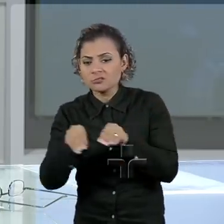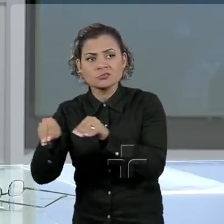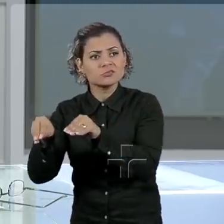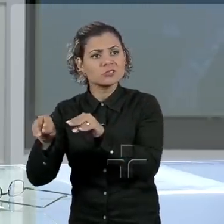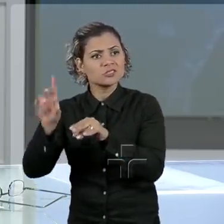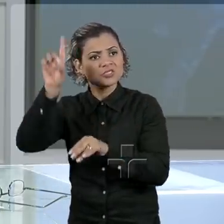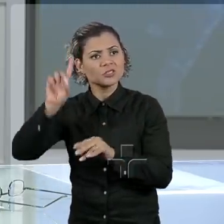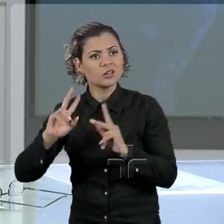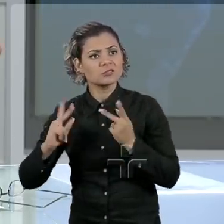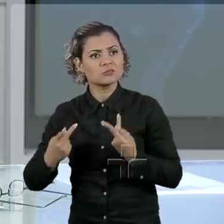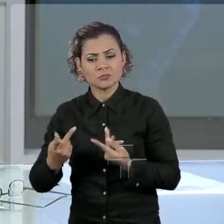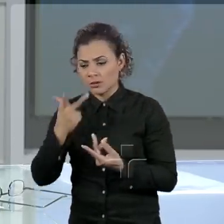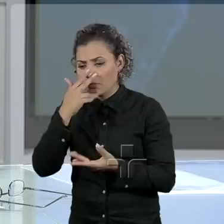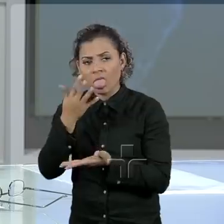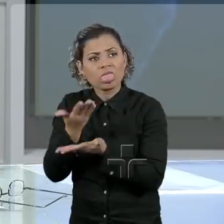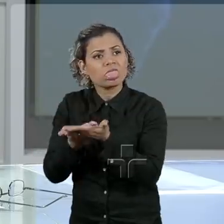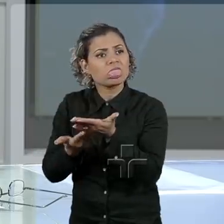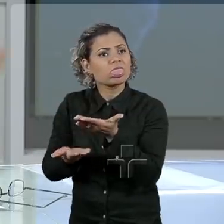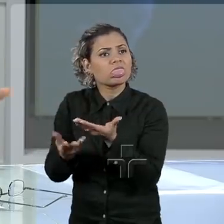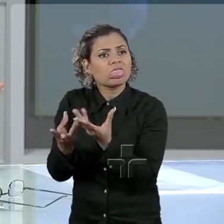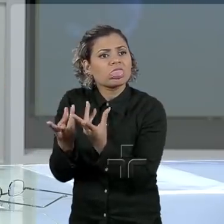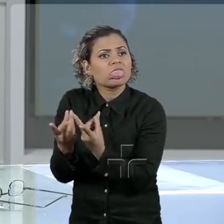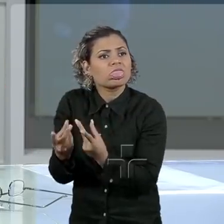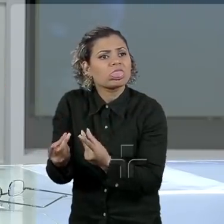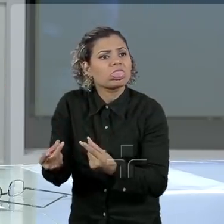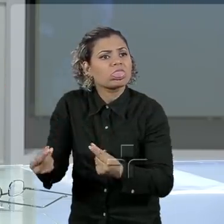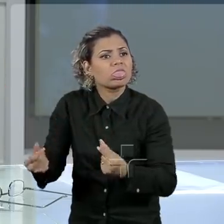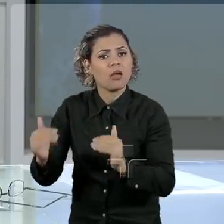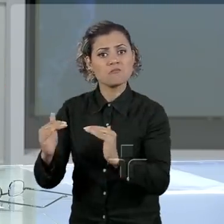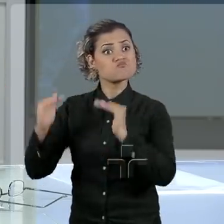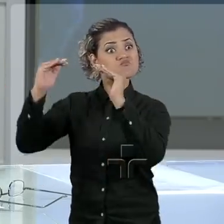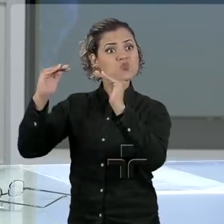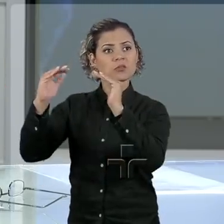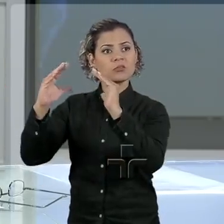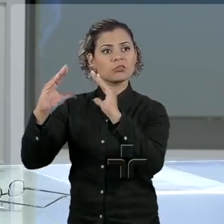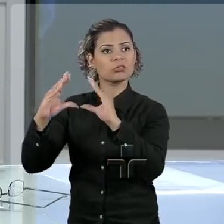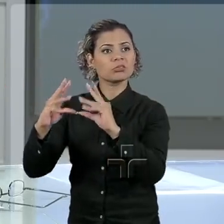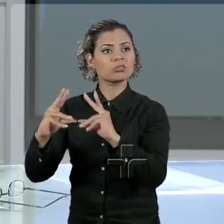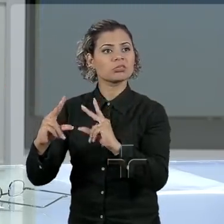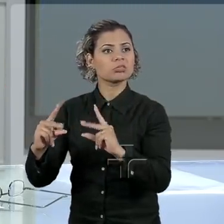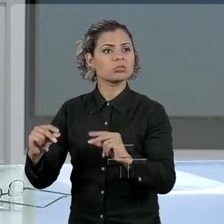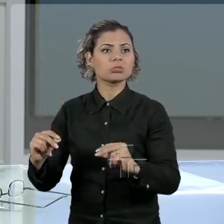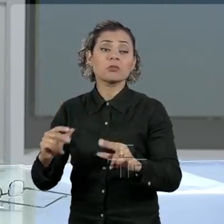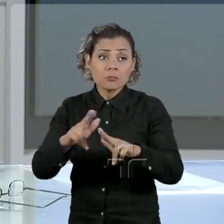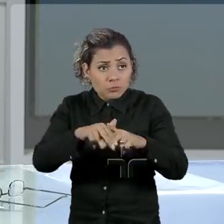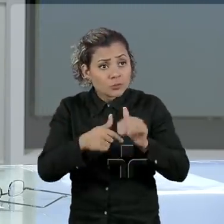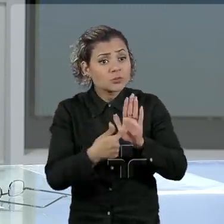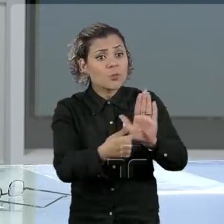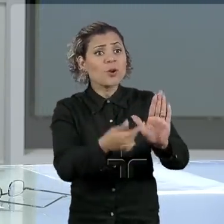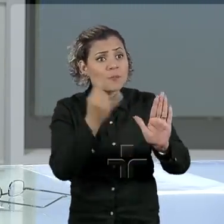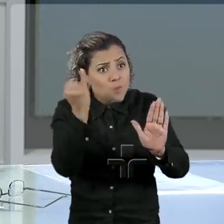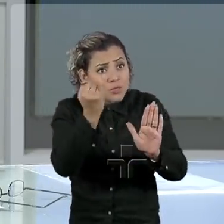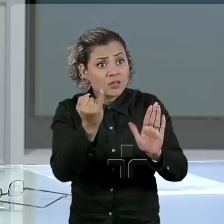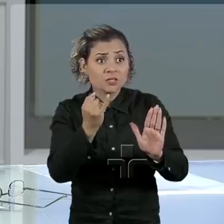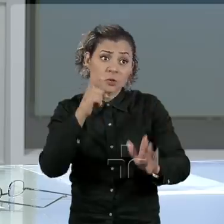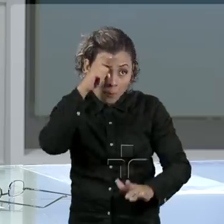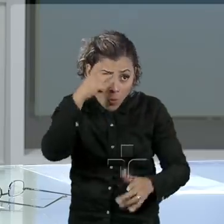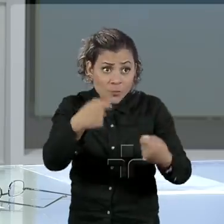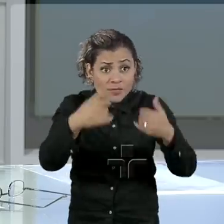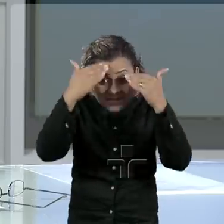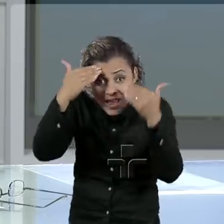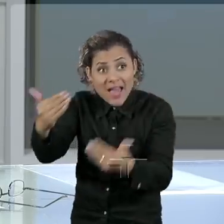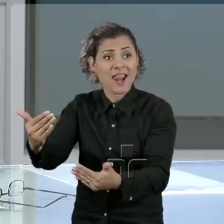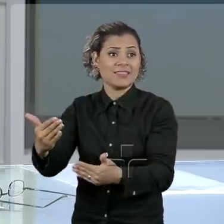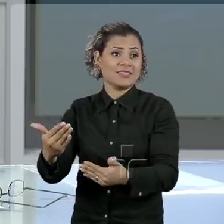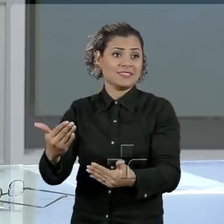dessa ordem, ele perde a sua função, né? Perde o seu peso. Então, isso tem que ficar registrado. Eu acho que o Moro devia agradecer ao